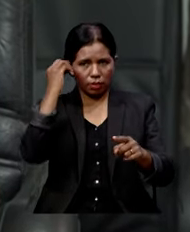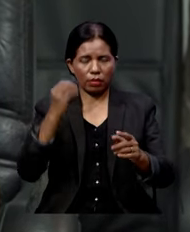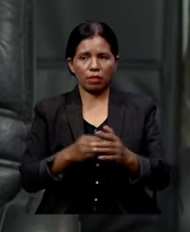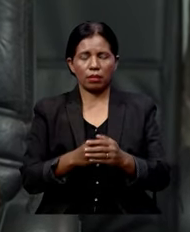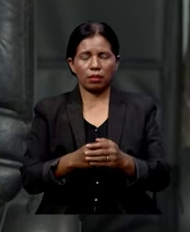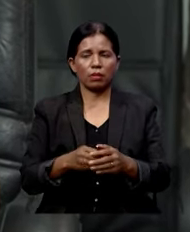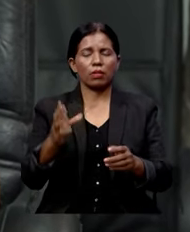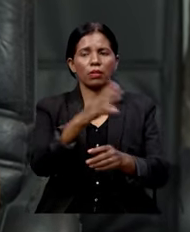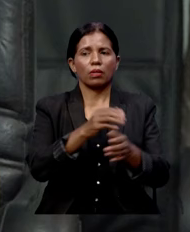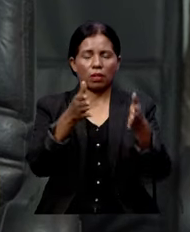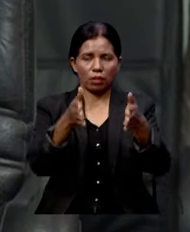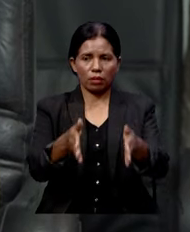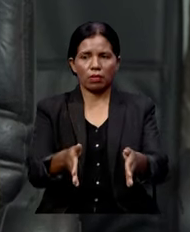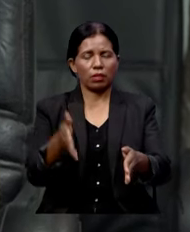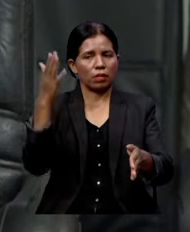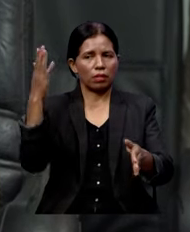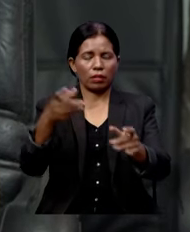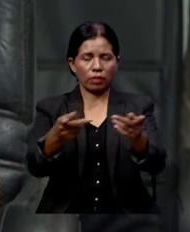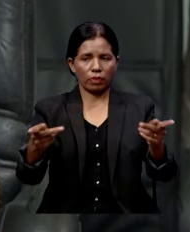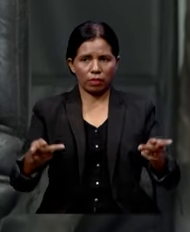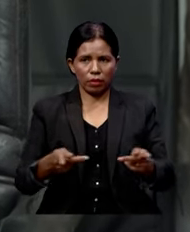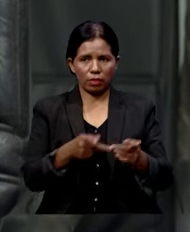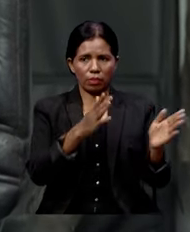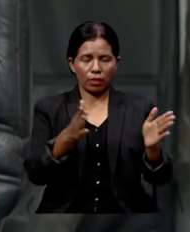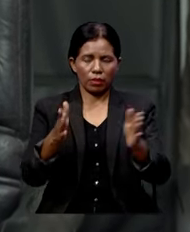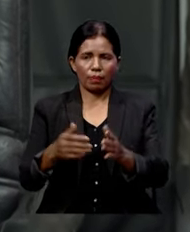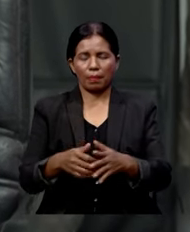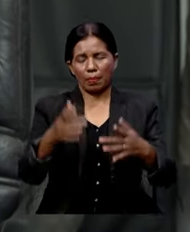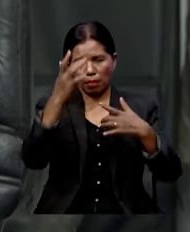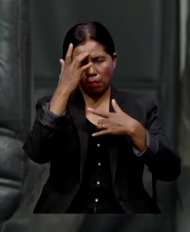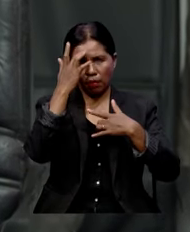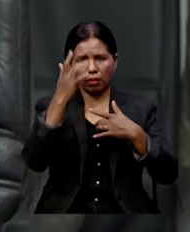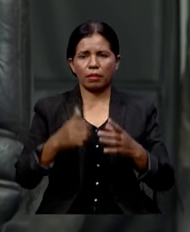funebre e a fati ne me prepara. Moras ne é